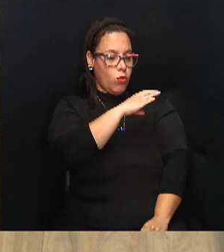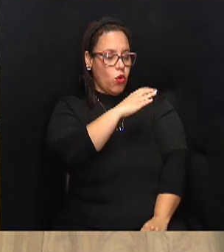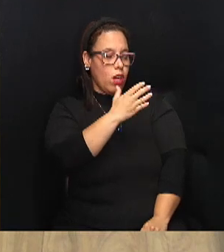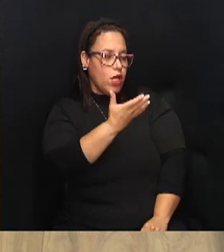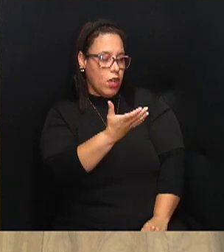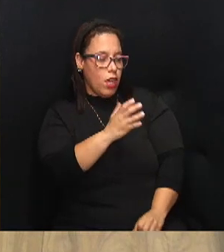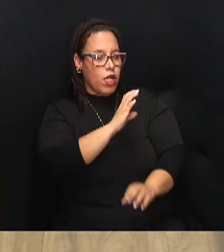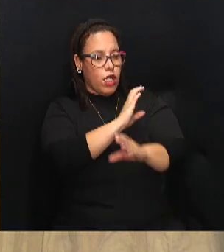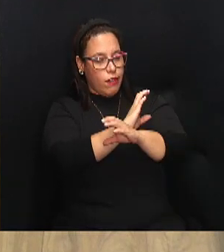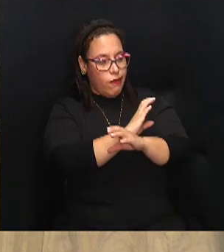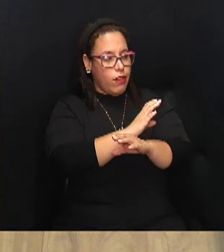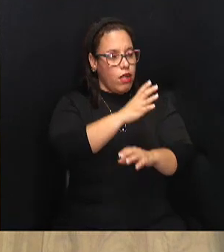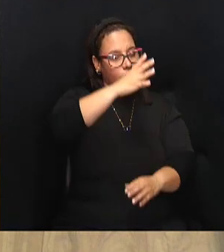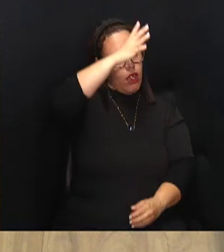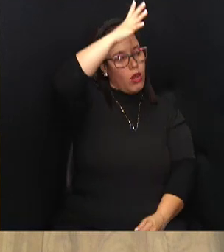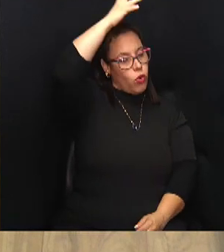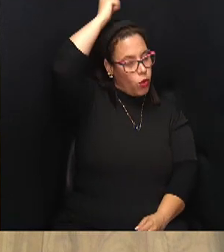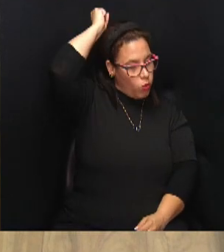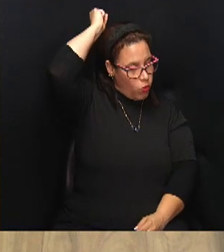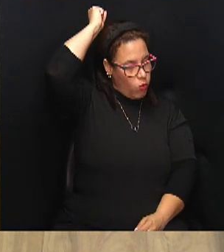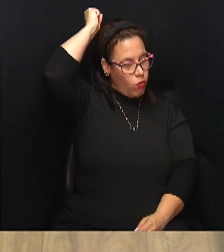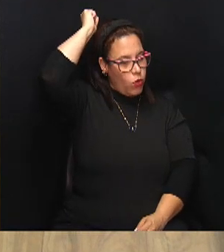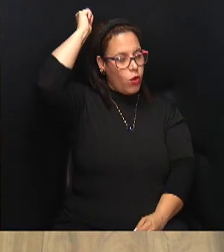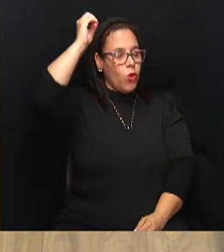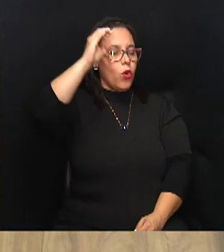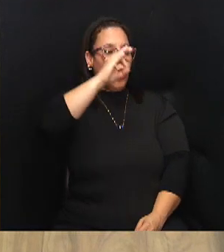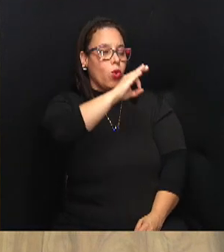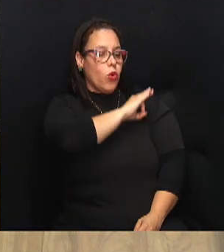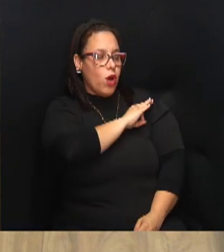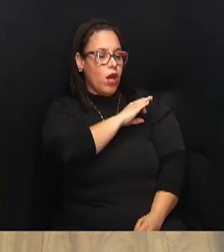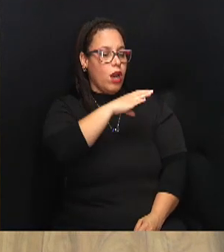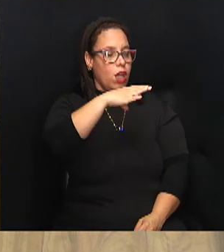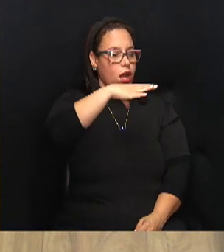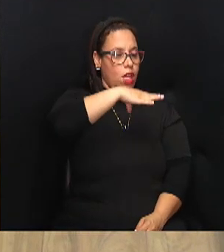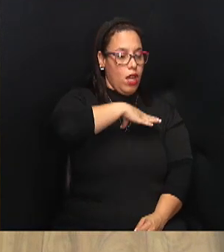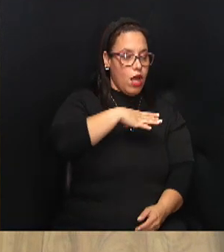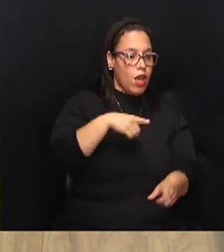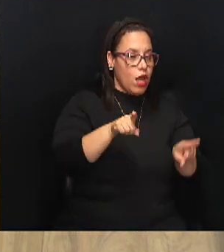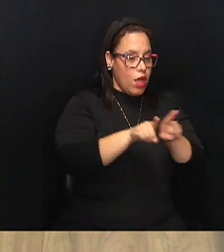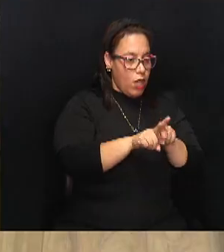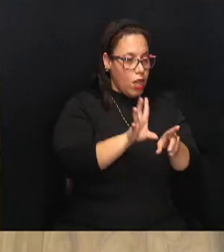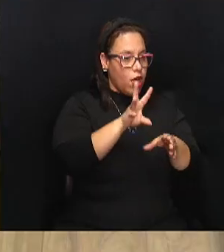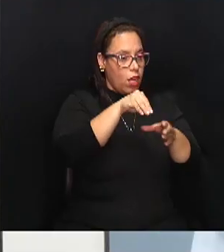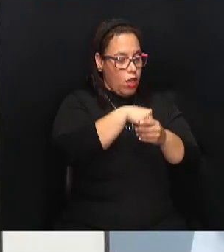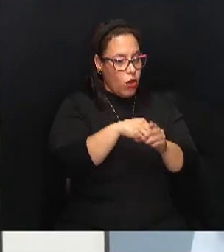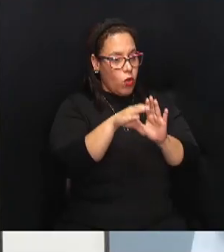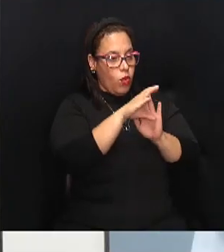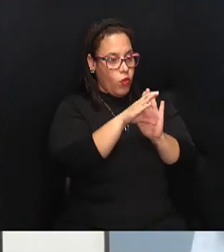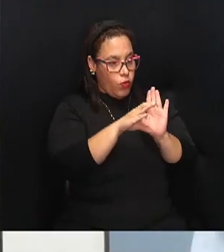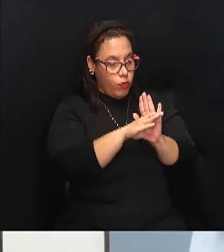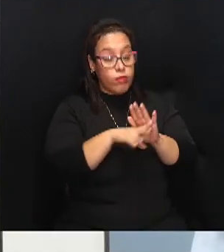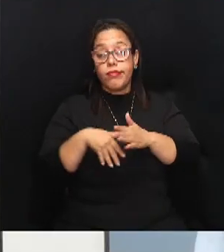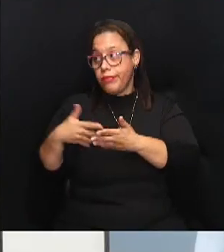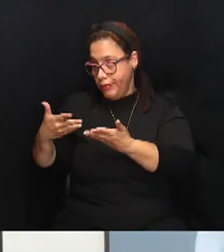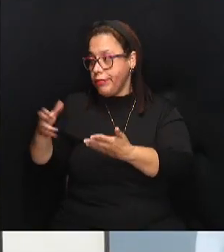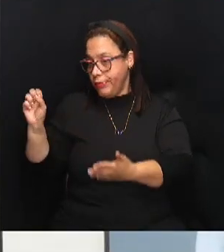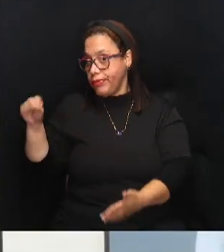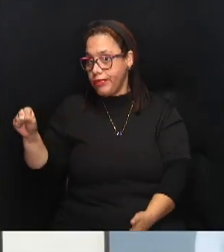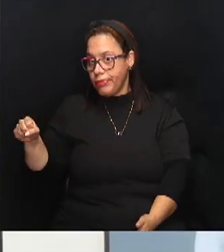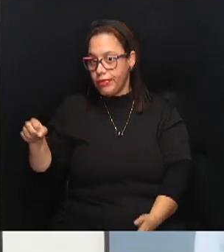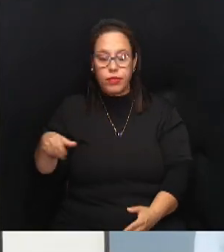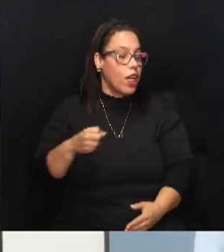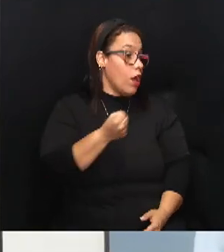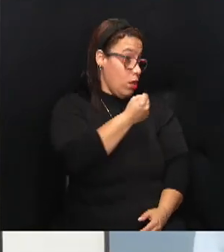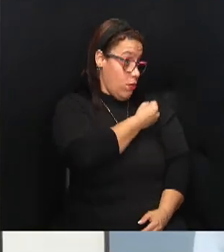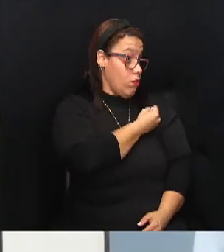Bombeiros, Guarda Municipal em São Paulo está inserida também, né, no programa. Enfim, são números